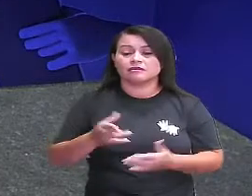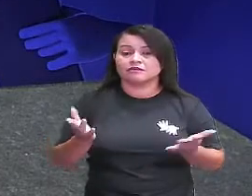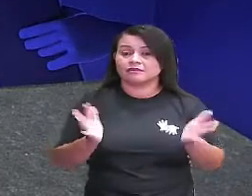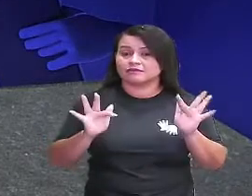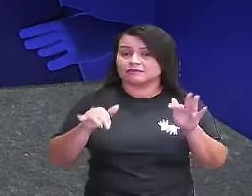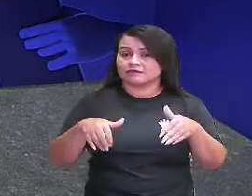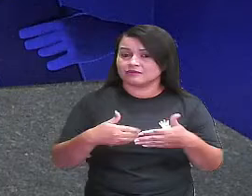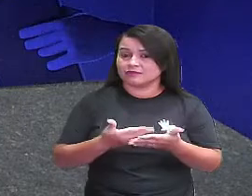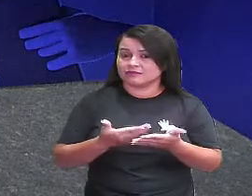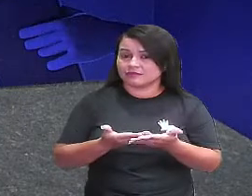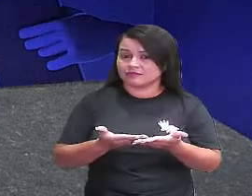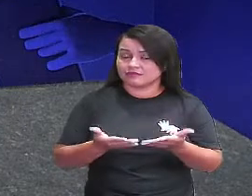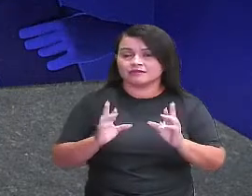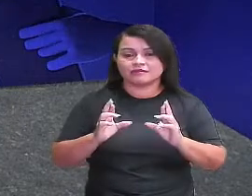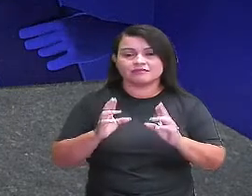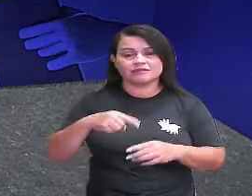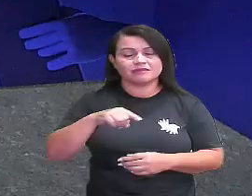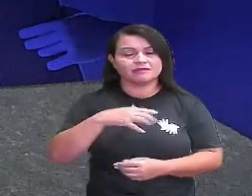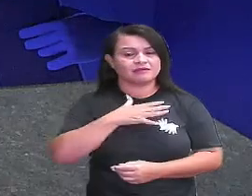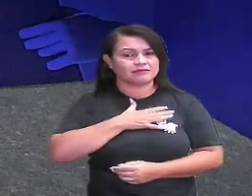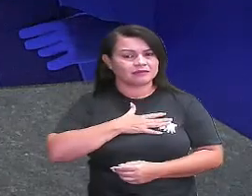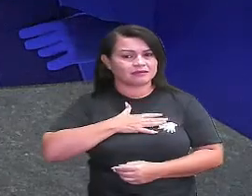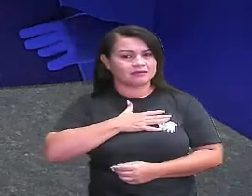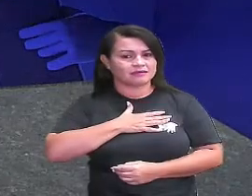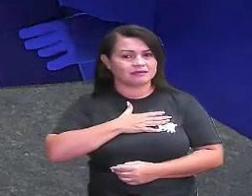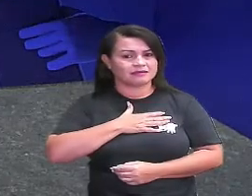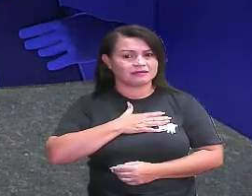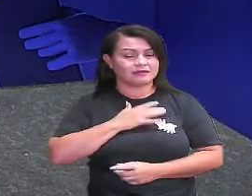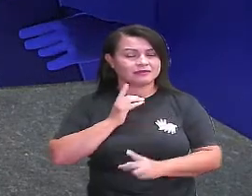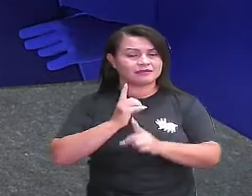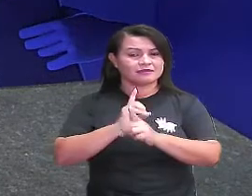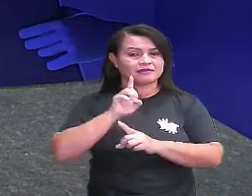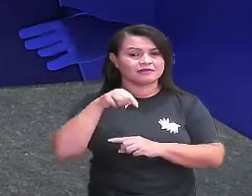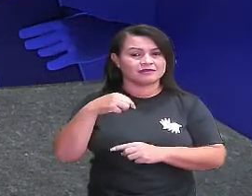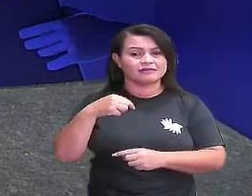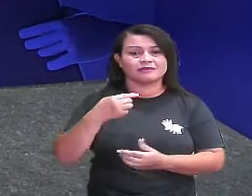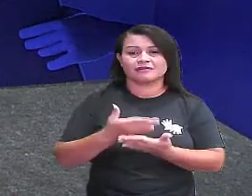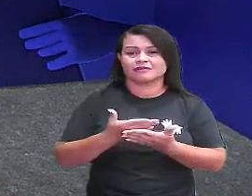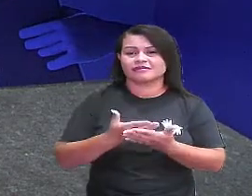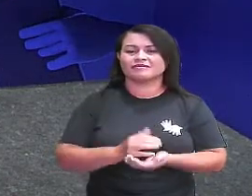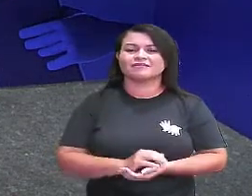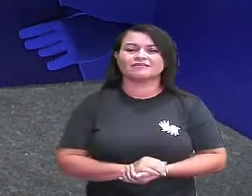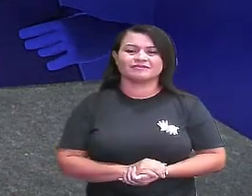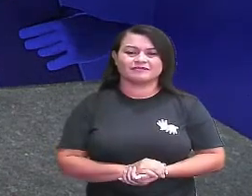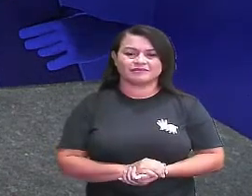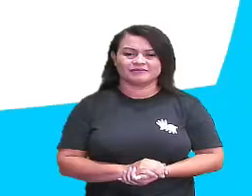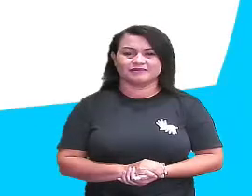a nossa aula de hoje. Eu espero que você tenha gostado e eu encontro vocês na próxima aula.